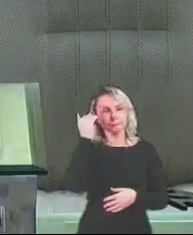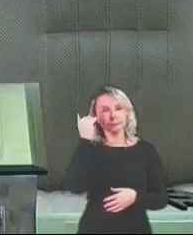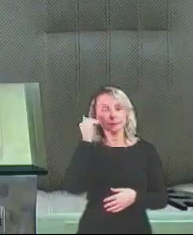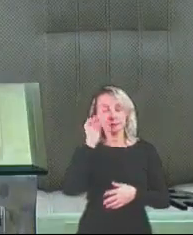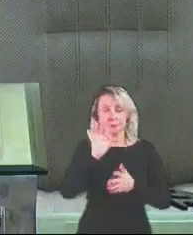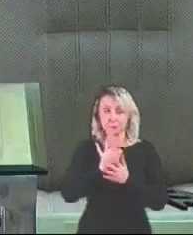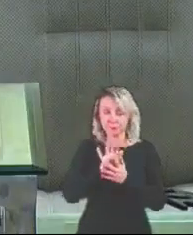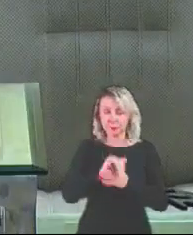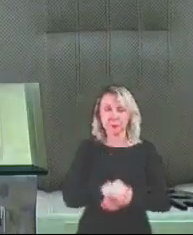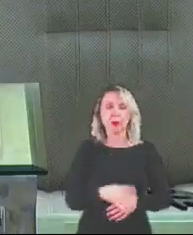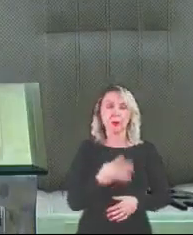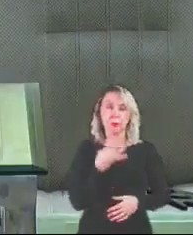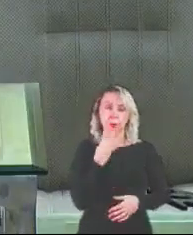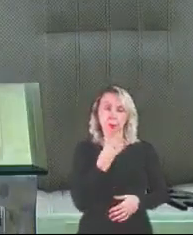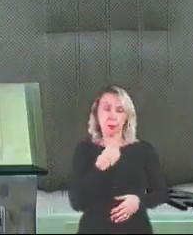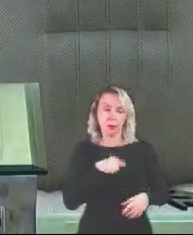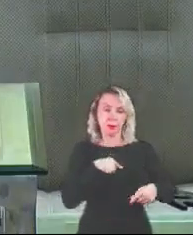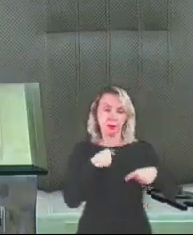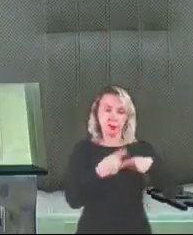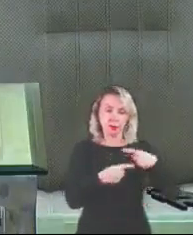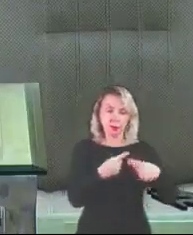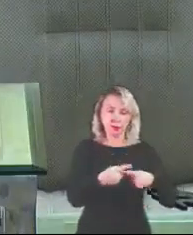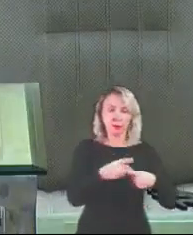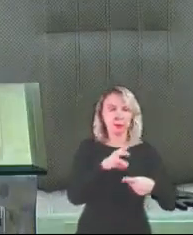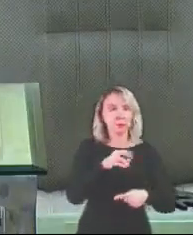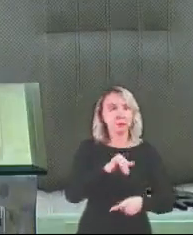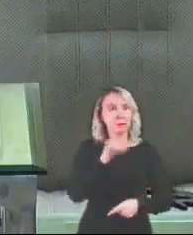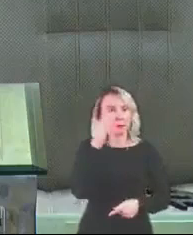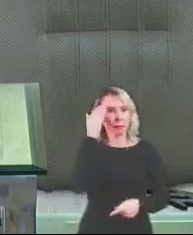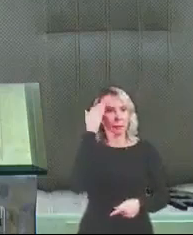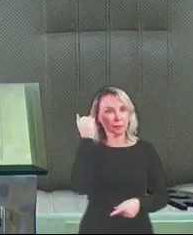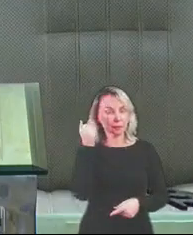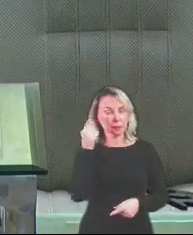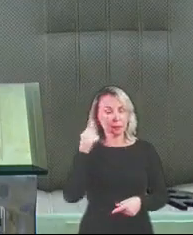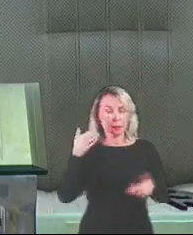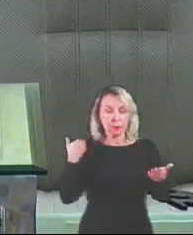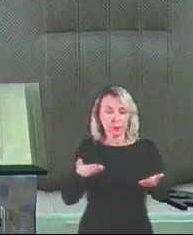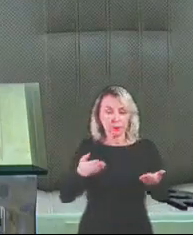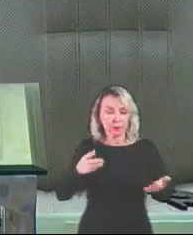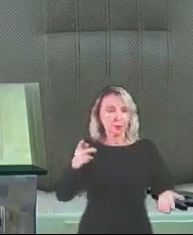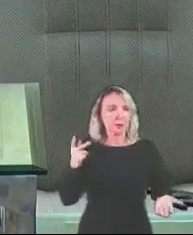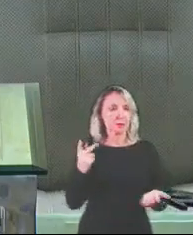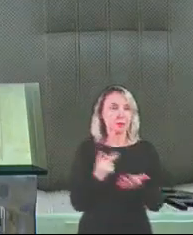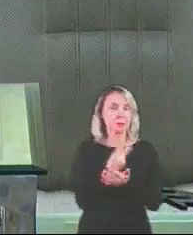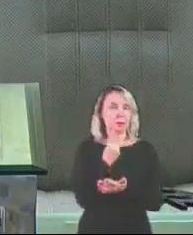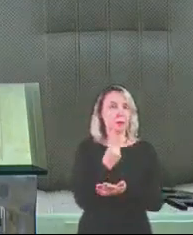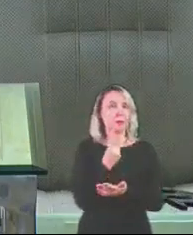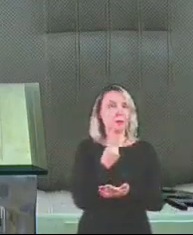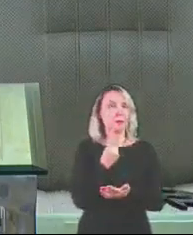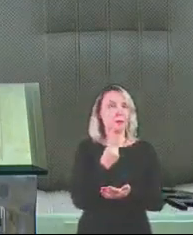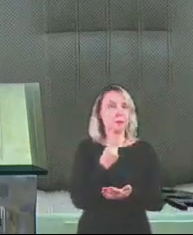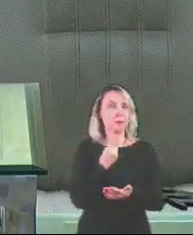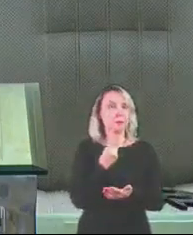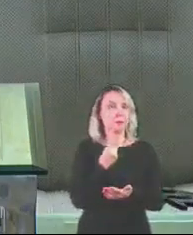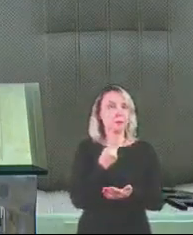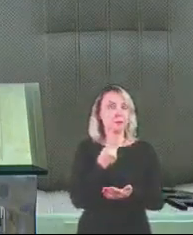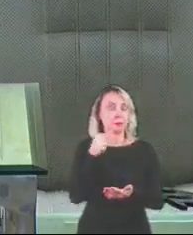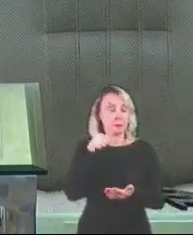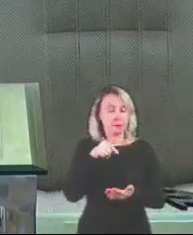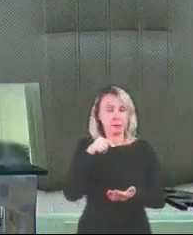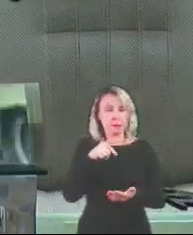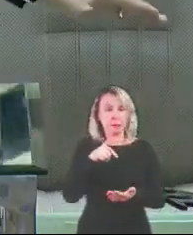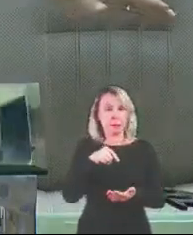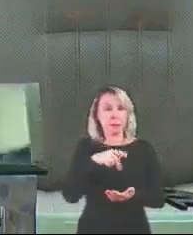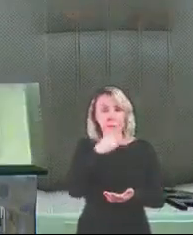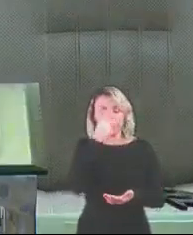vão saber disto que está acontecendo hoje. Um fato novo na terra. Ninguém nunca